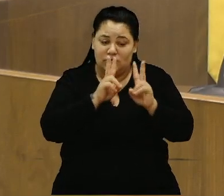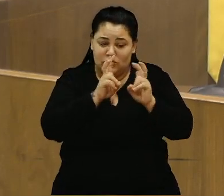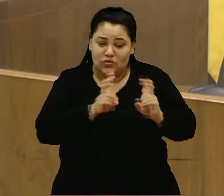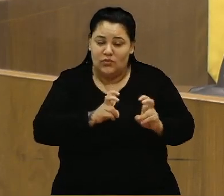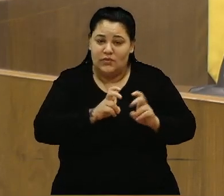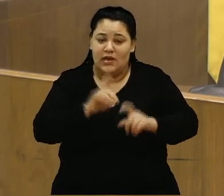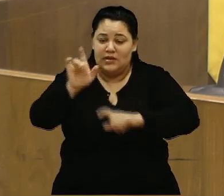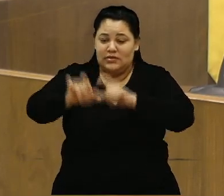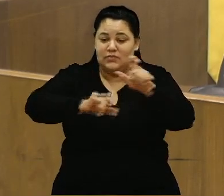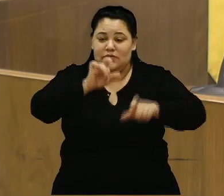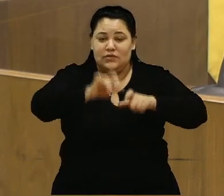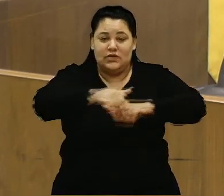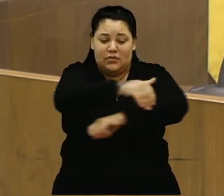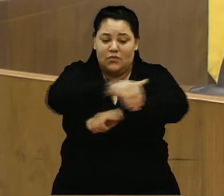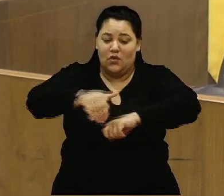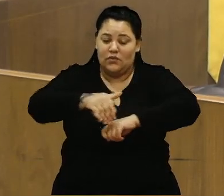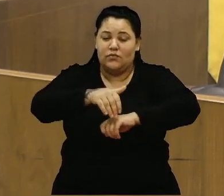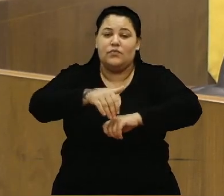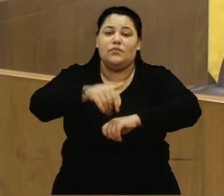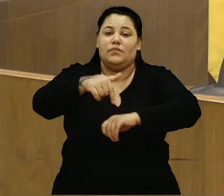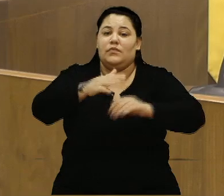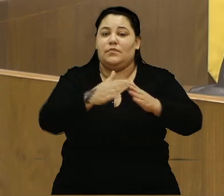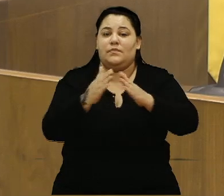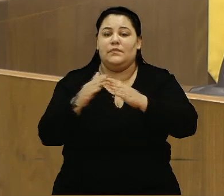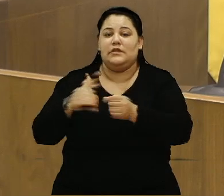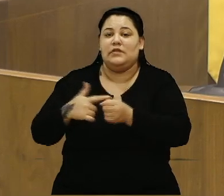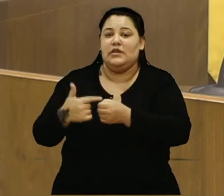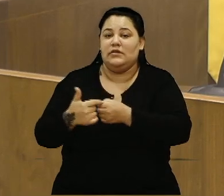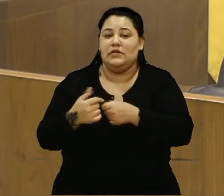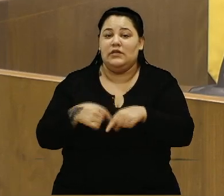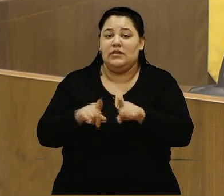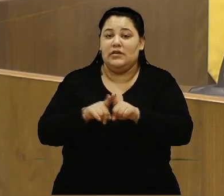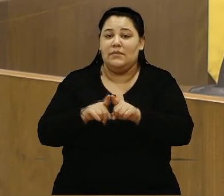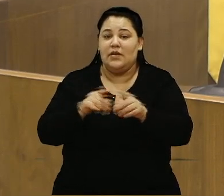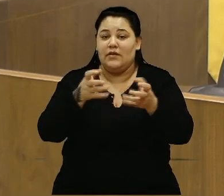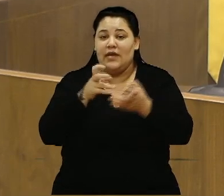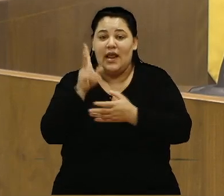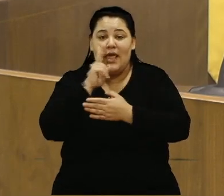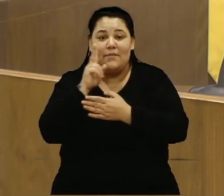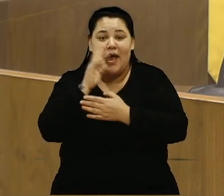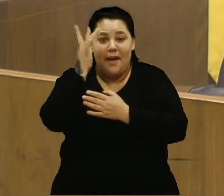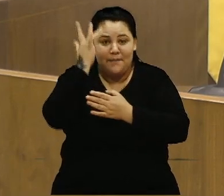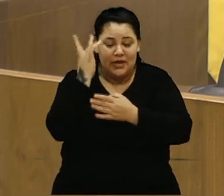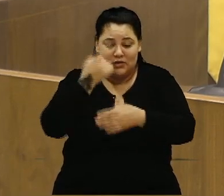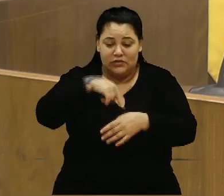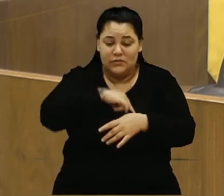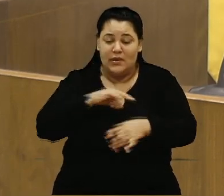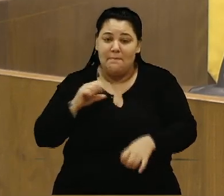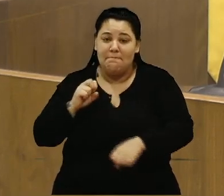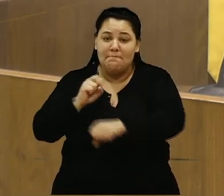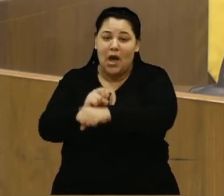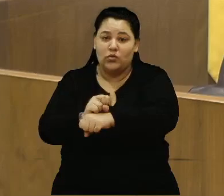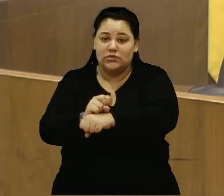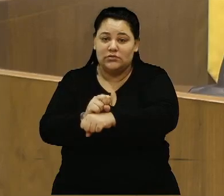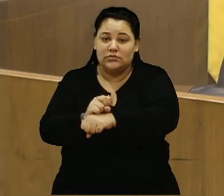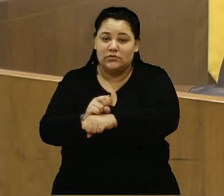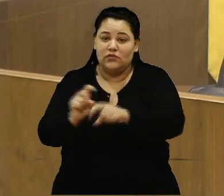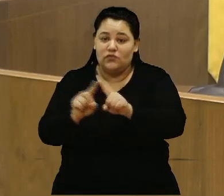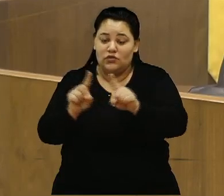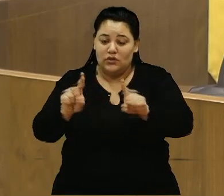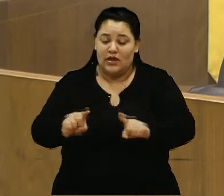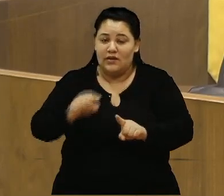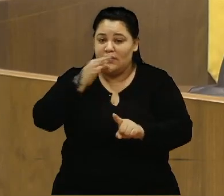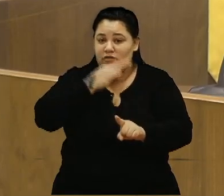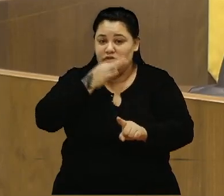pessoas em situação de rua na nossa cidade. E, por fim, queria lembrar que amanhã teremos paralisação dos servidores em Caxias do Sul.